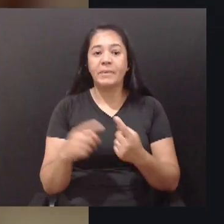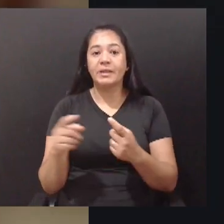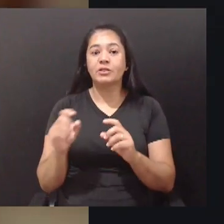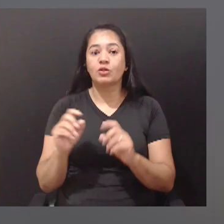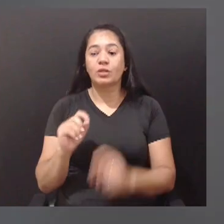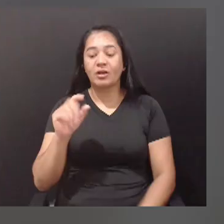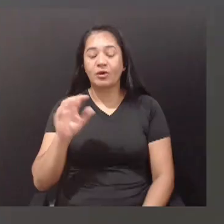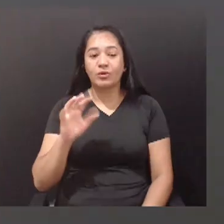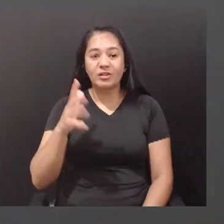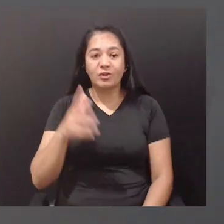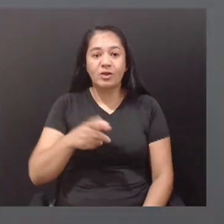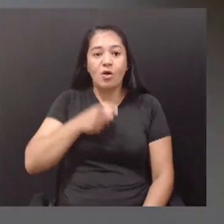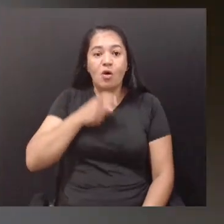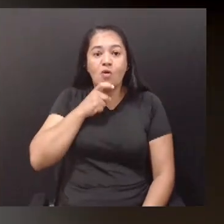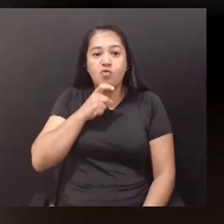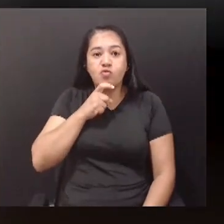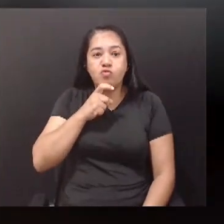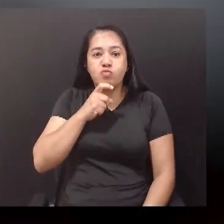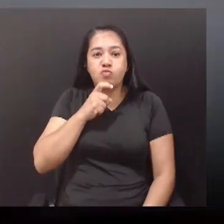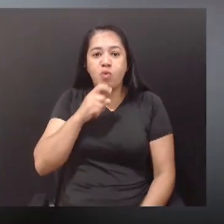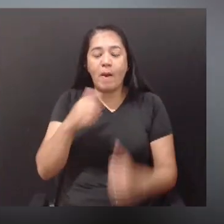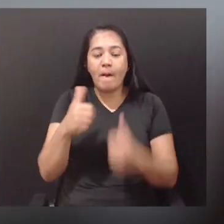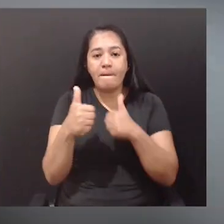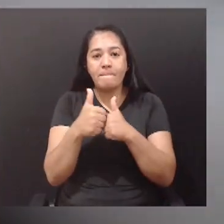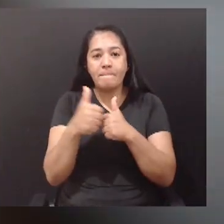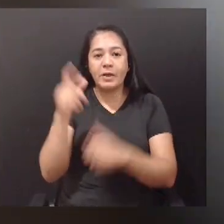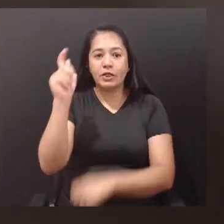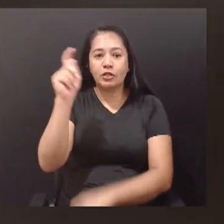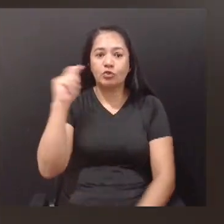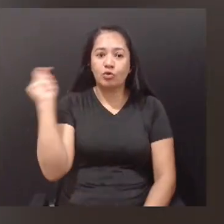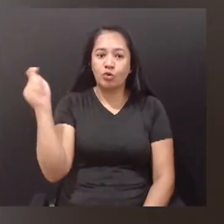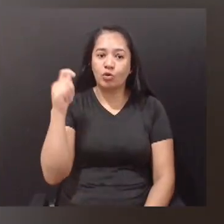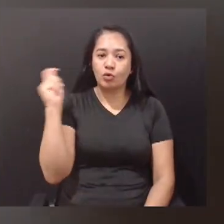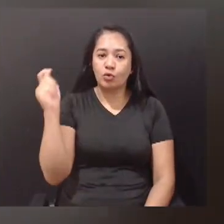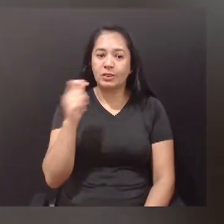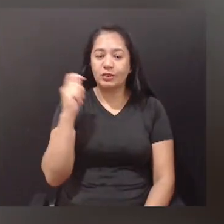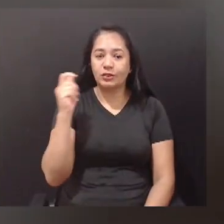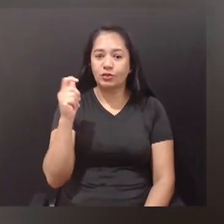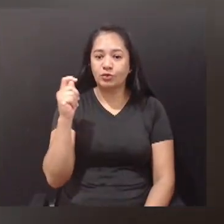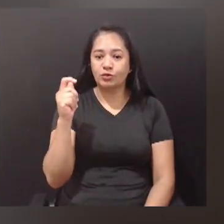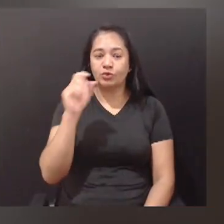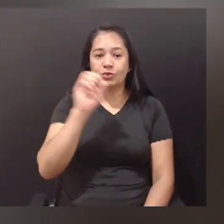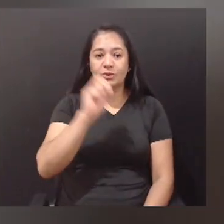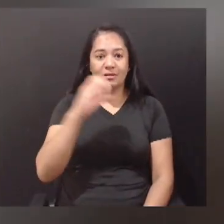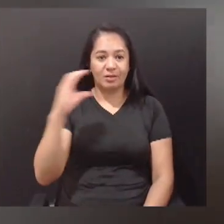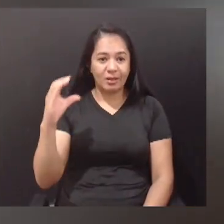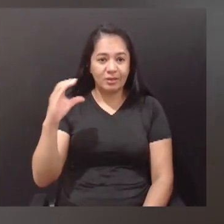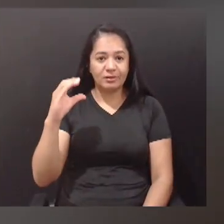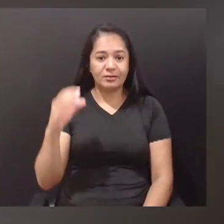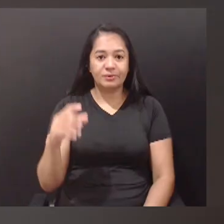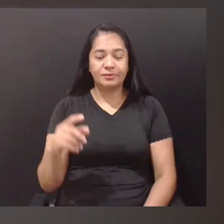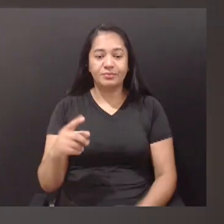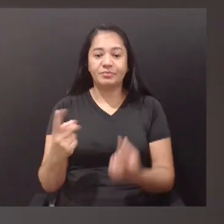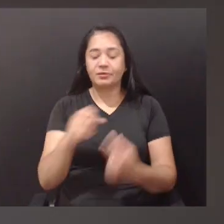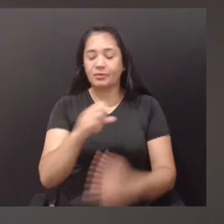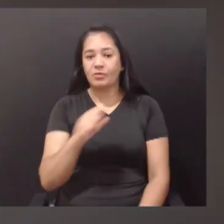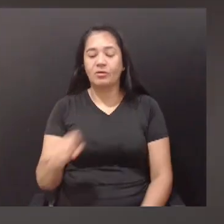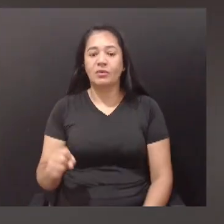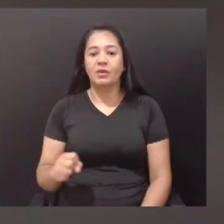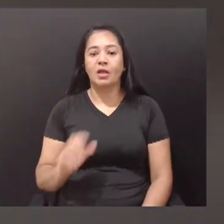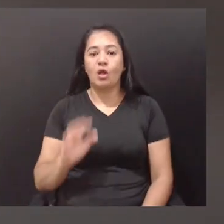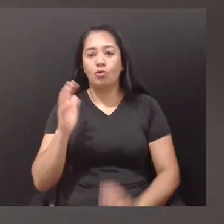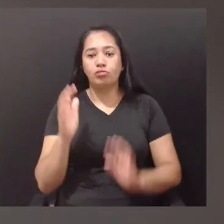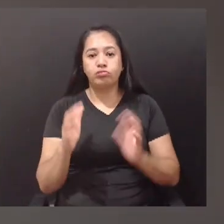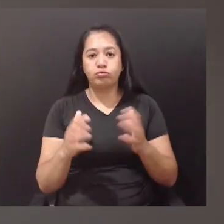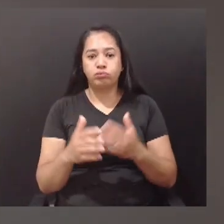formou aí na altura do Rio Grande do Sul, Santa Catarina, mas a frente fria tem uma abrangência enorme de